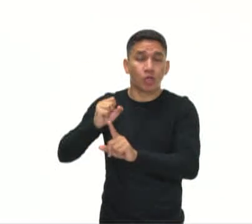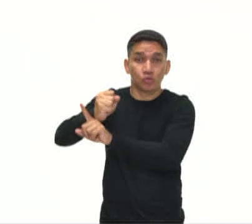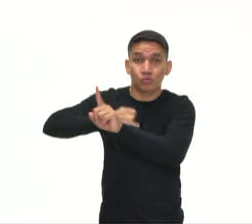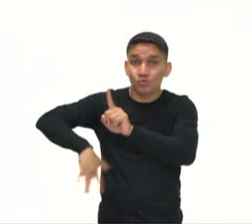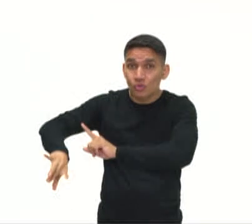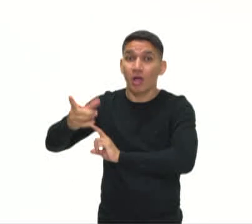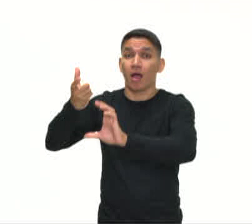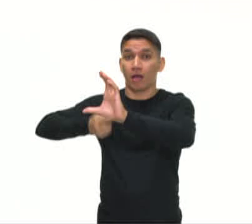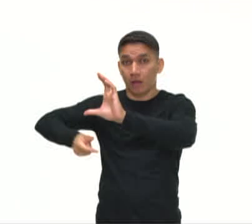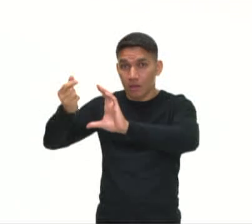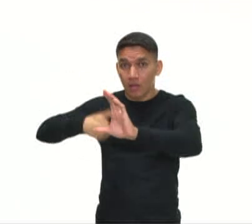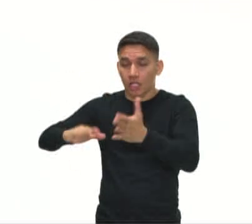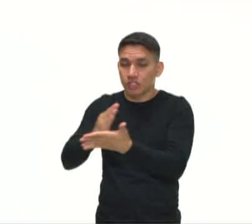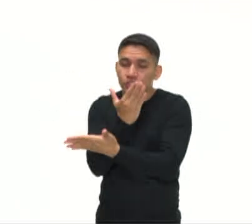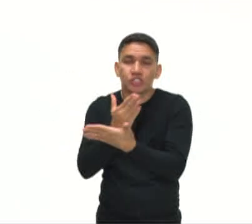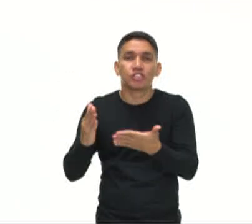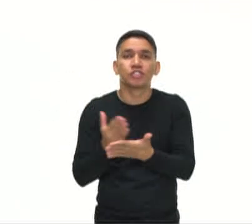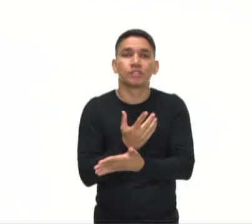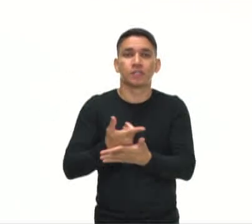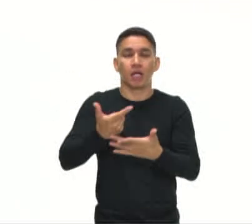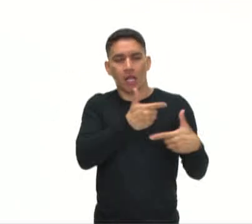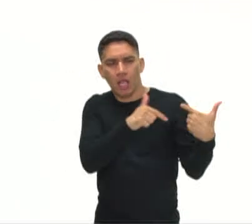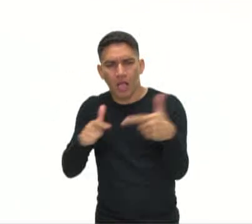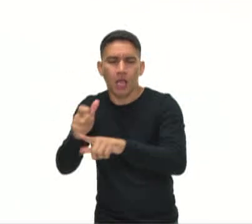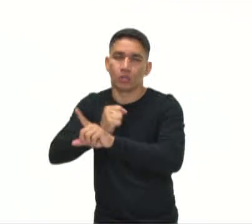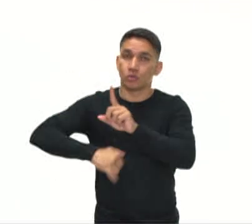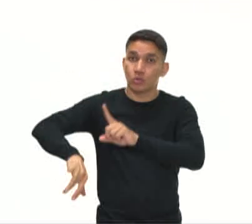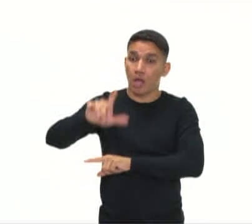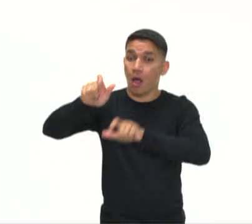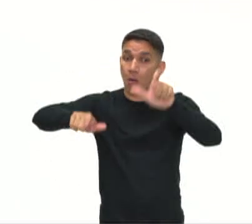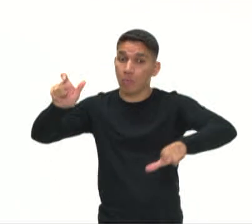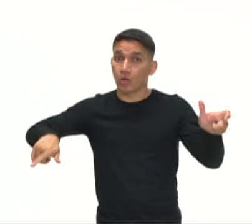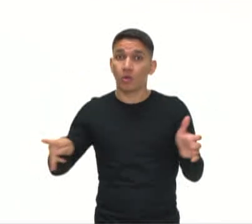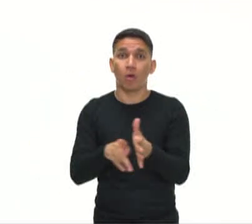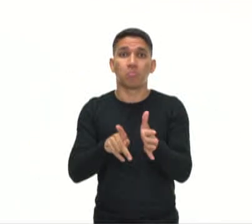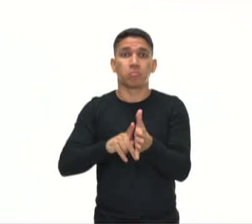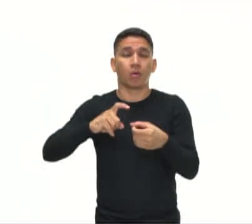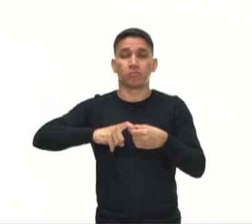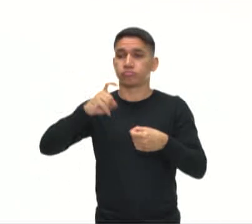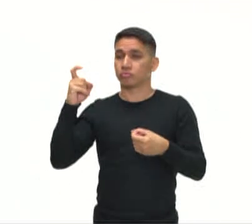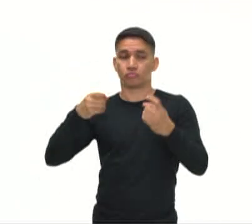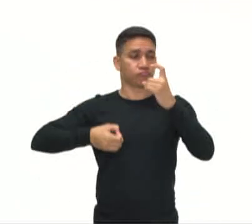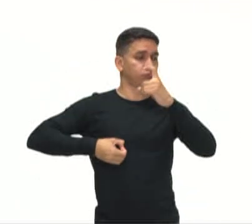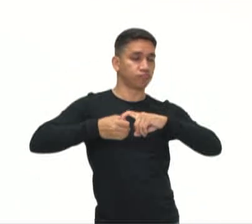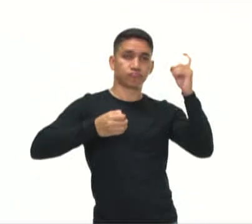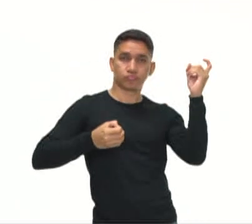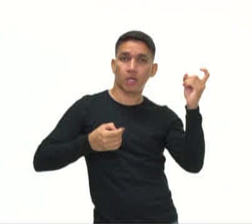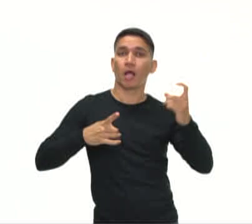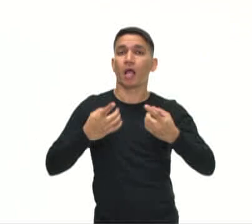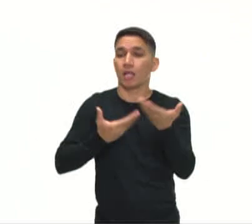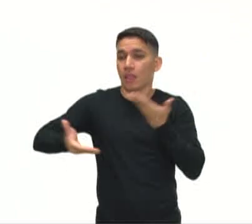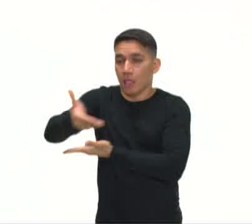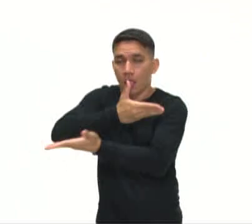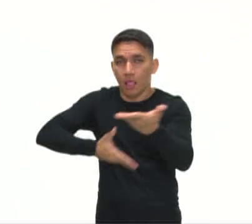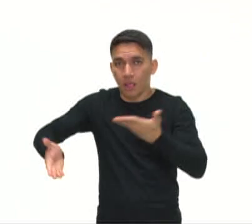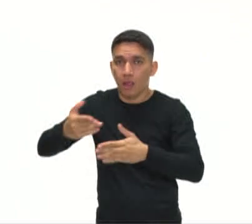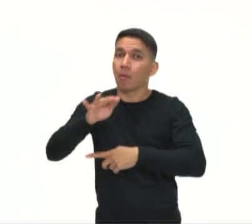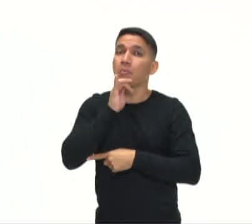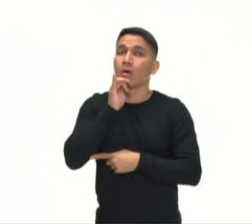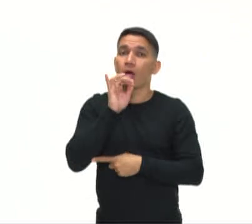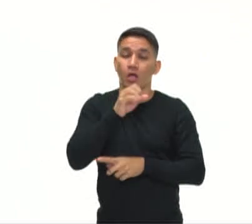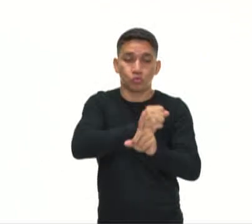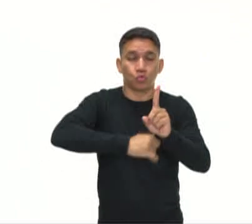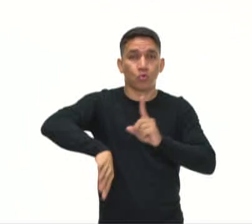capitalistas, com a divisão do trabalho social, os indivíduos se tornaram interdependentes, exemplo, a sociedade